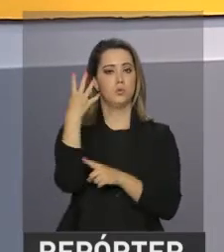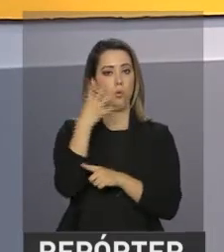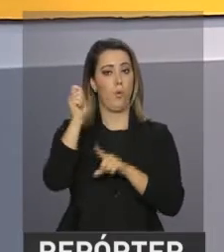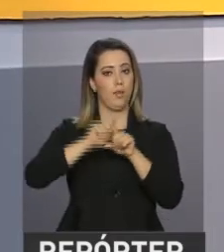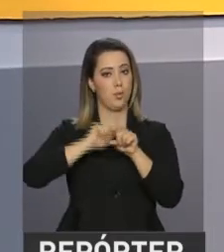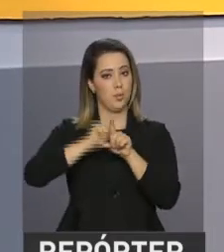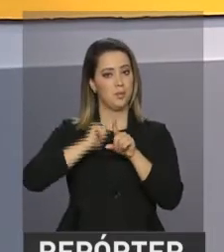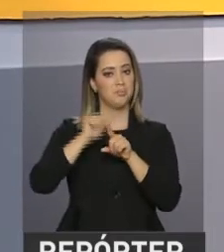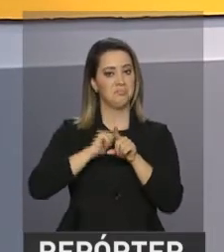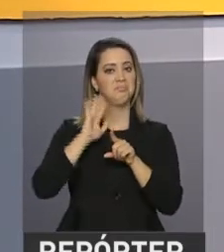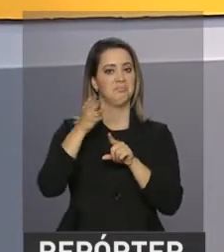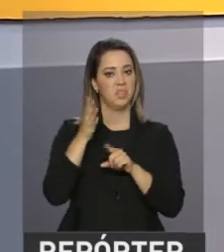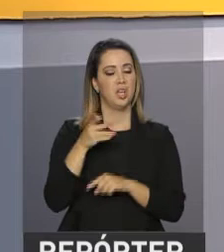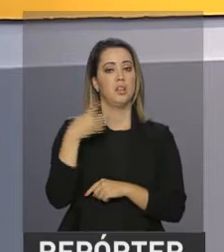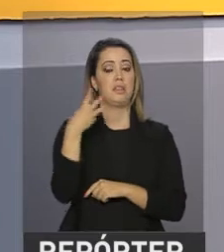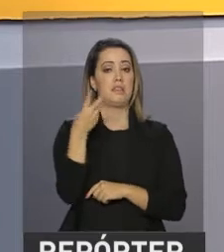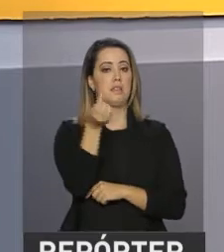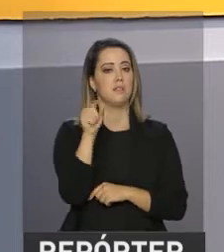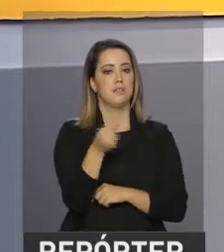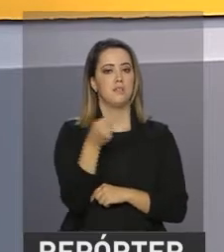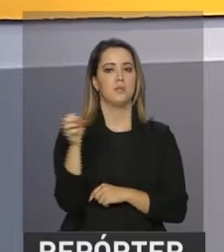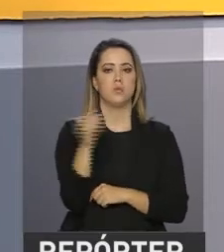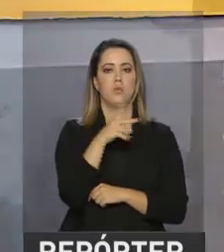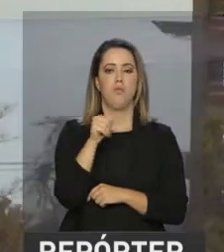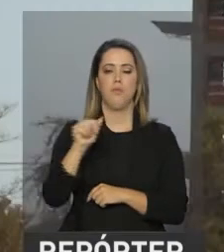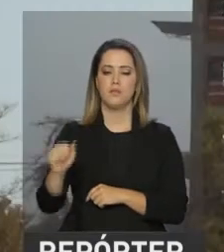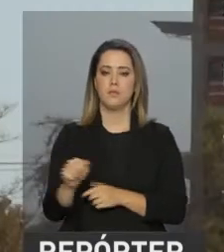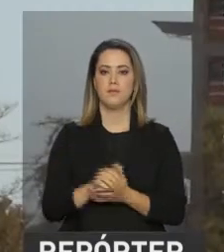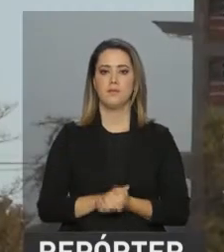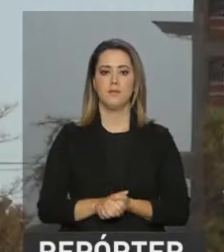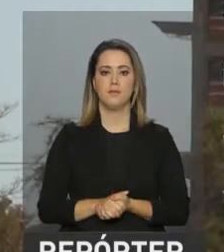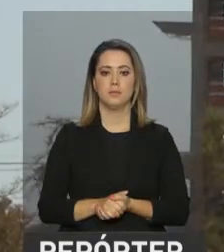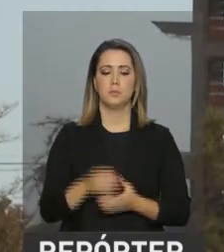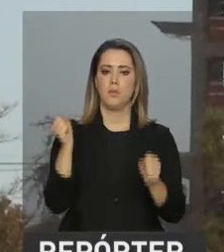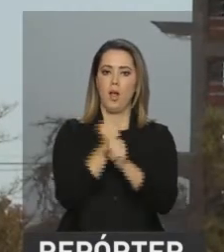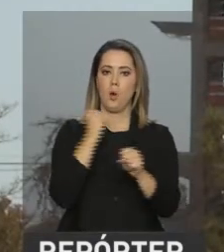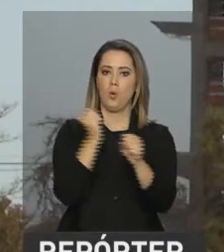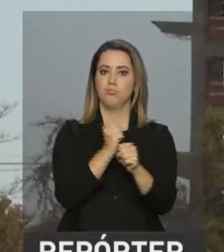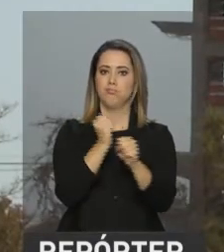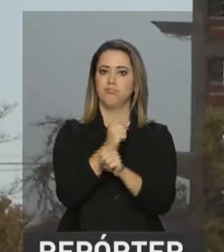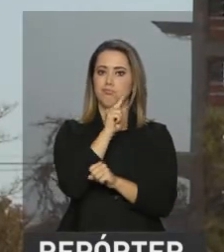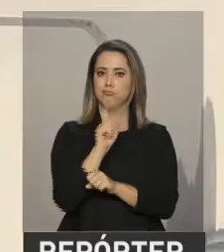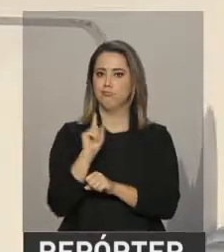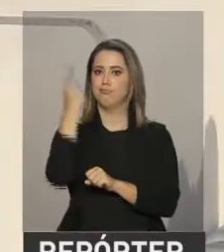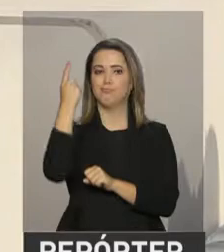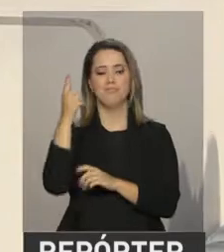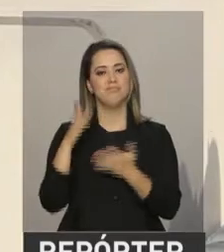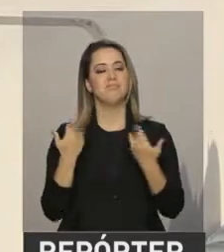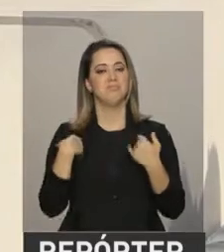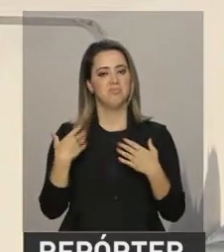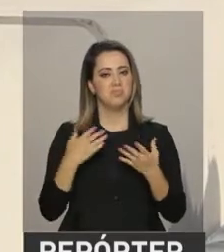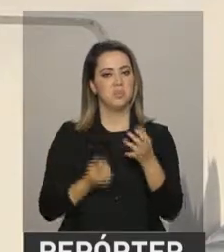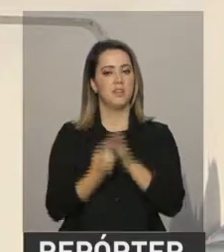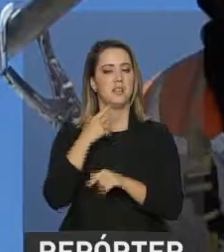com quase 36 mil novas vagas a construção civil foi um dos destaques na geração de